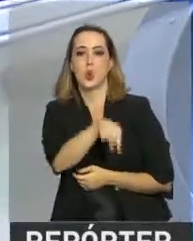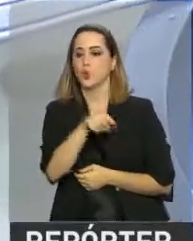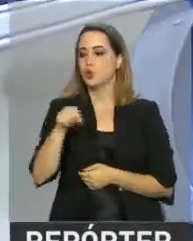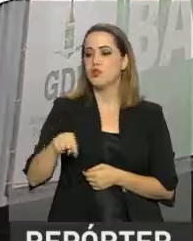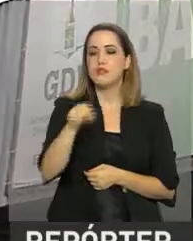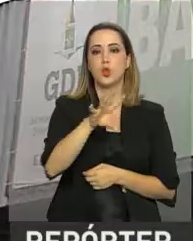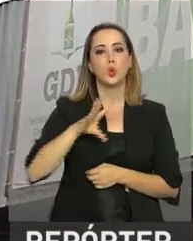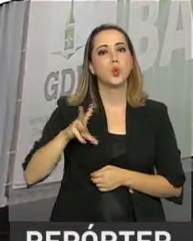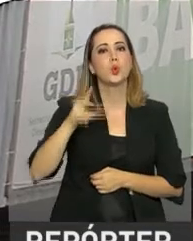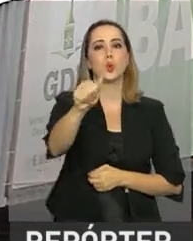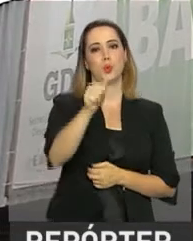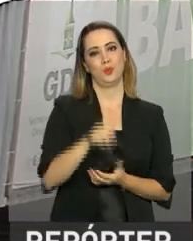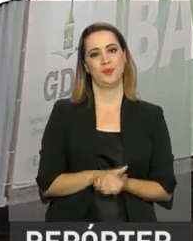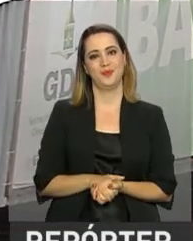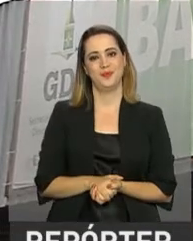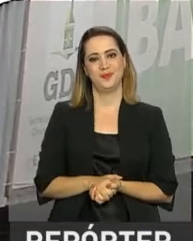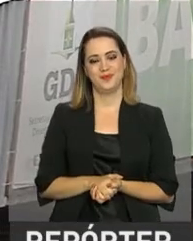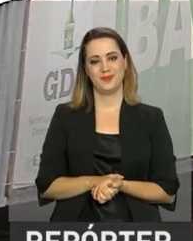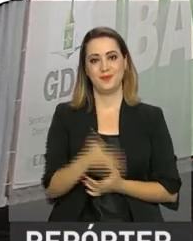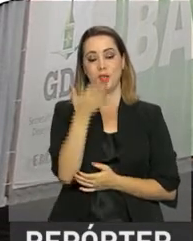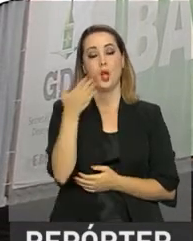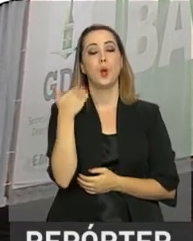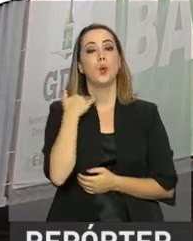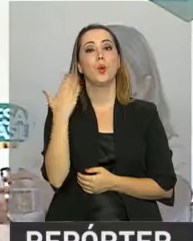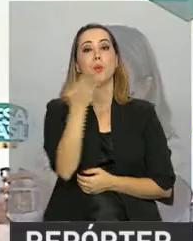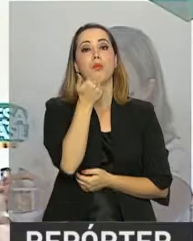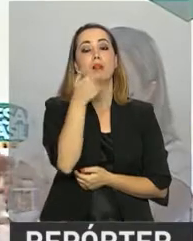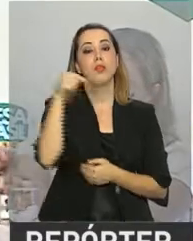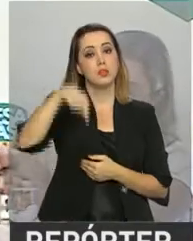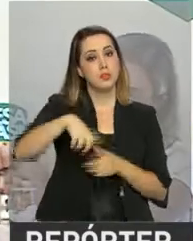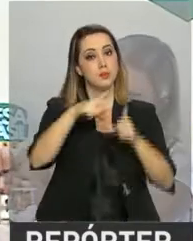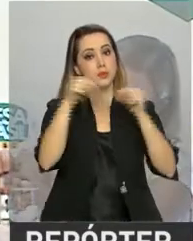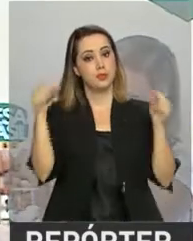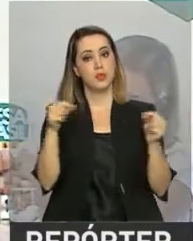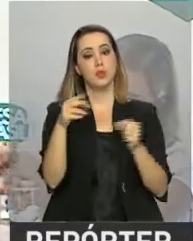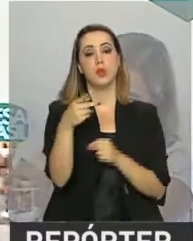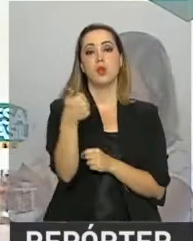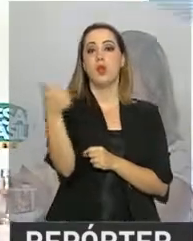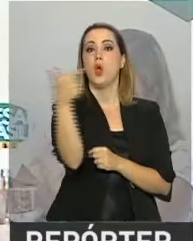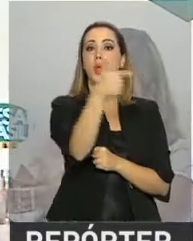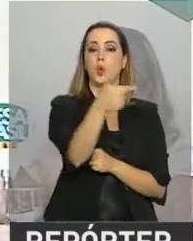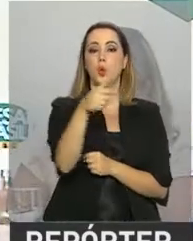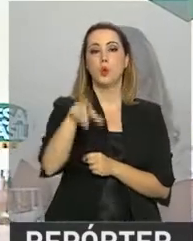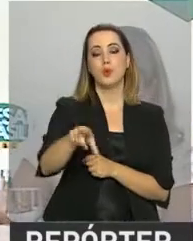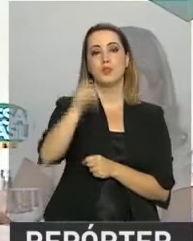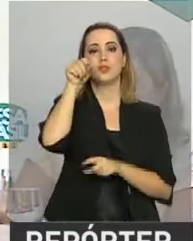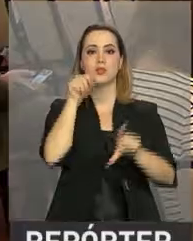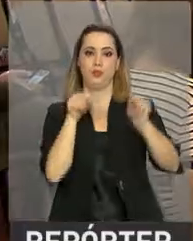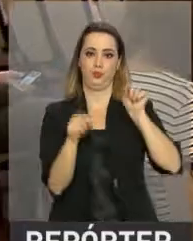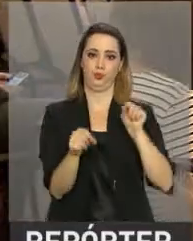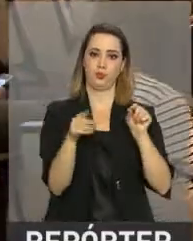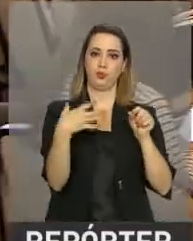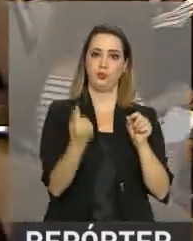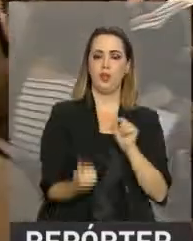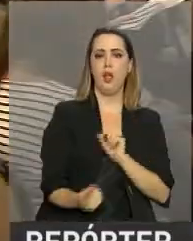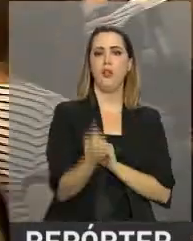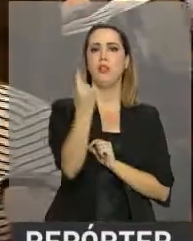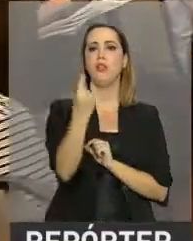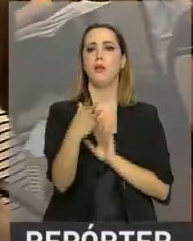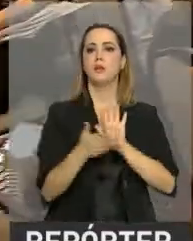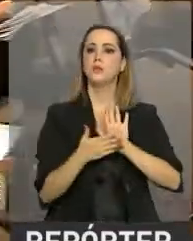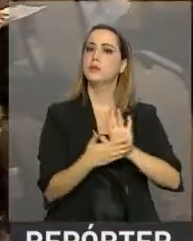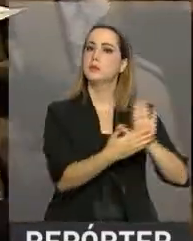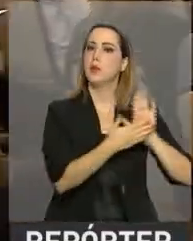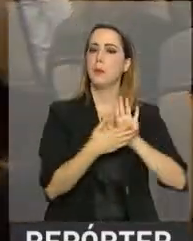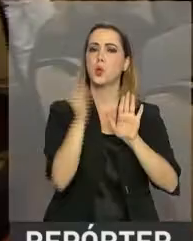o banco de alimentos do distrito federal foi um dos 12 selecionados para participar da 1ª mostra